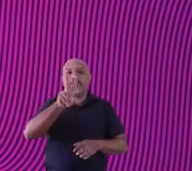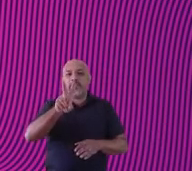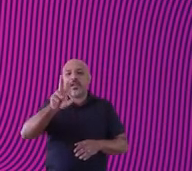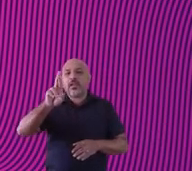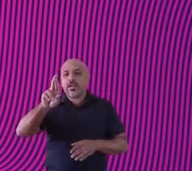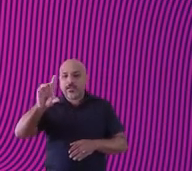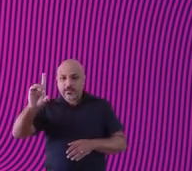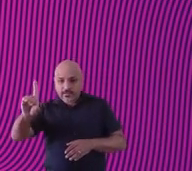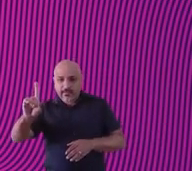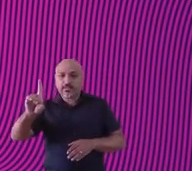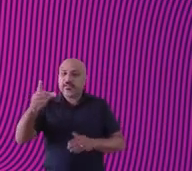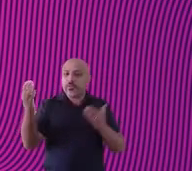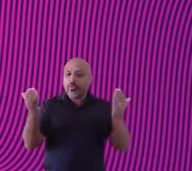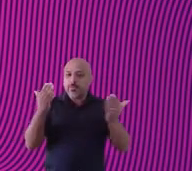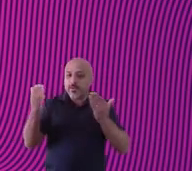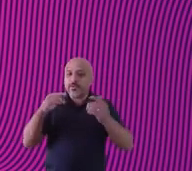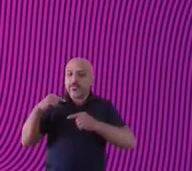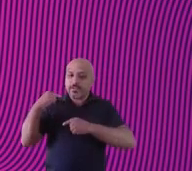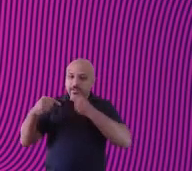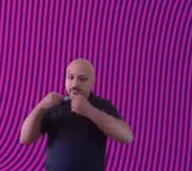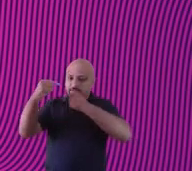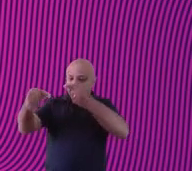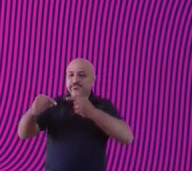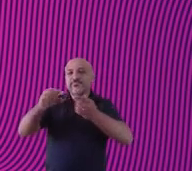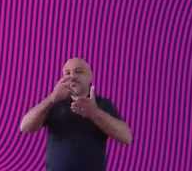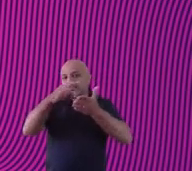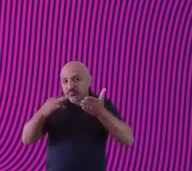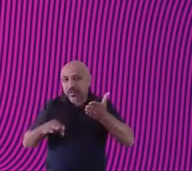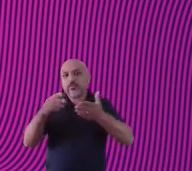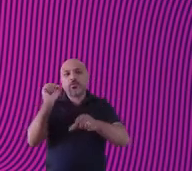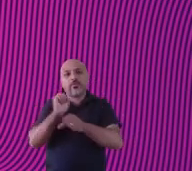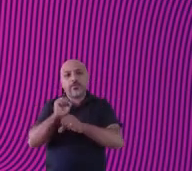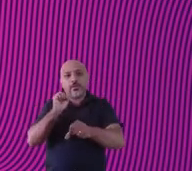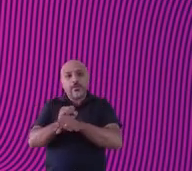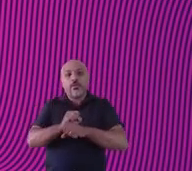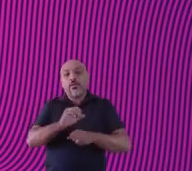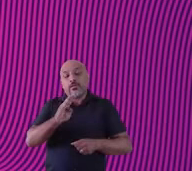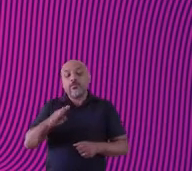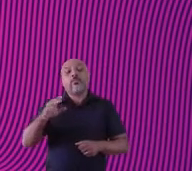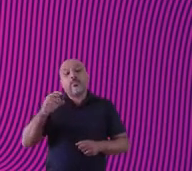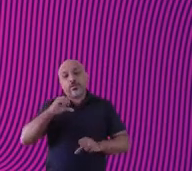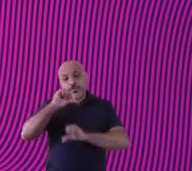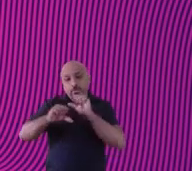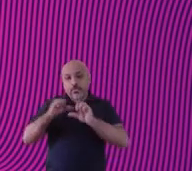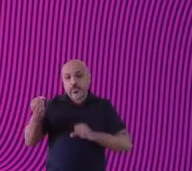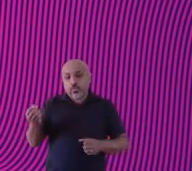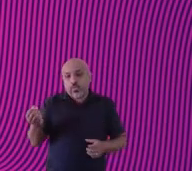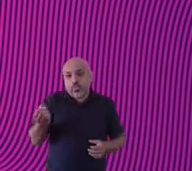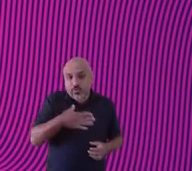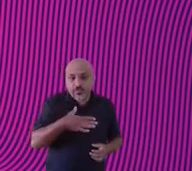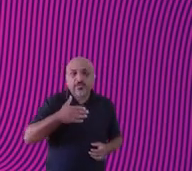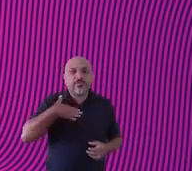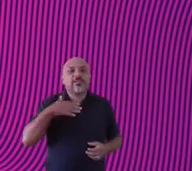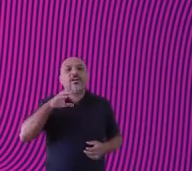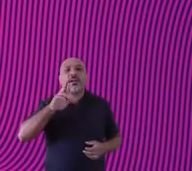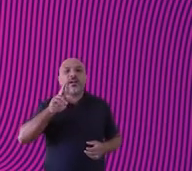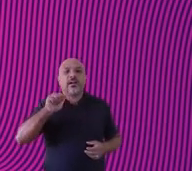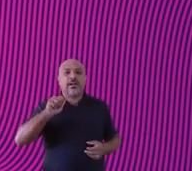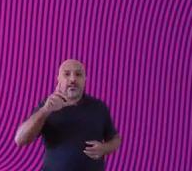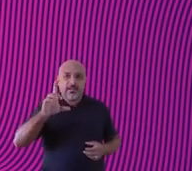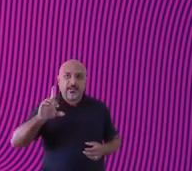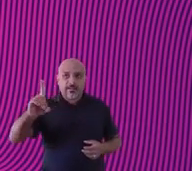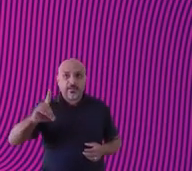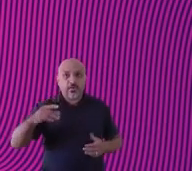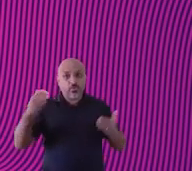VR de a gente vai ter atualização do Grid a gente vai esperar o PC os pode tirar o novo stand assim como dar a Caribe mas hoje que a gente